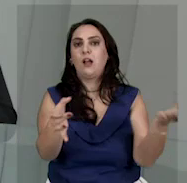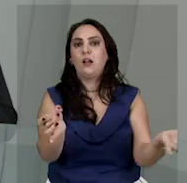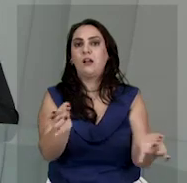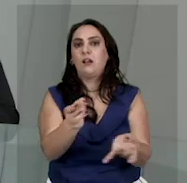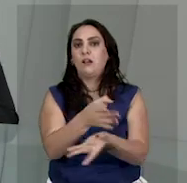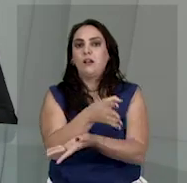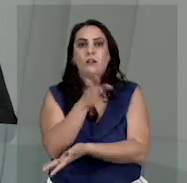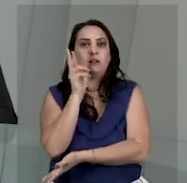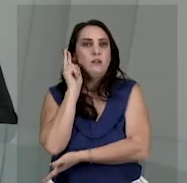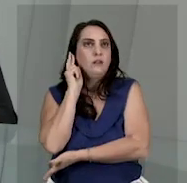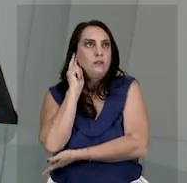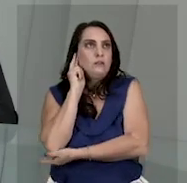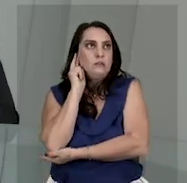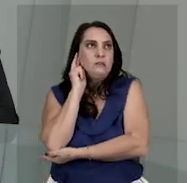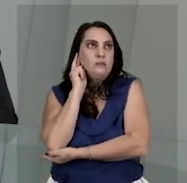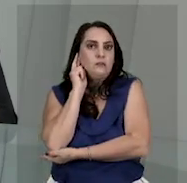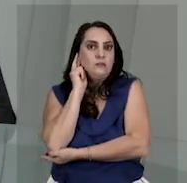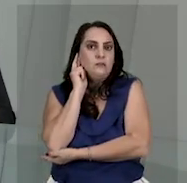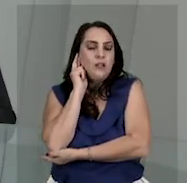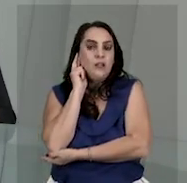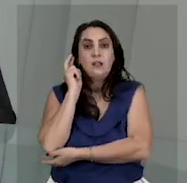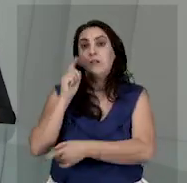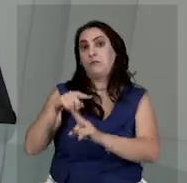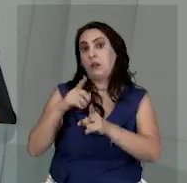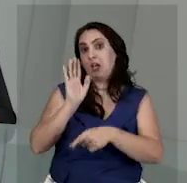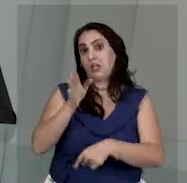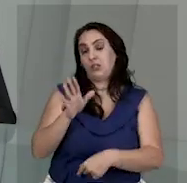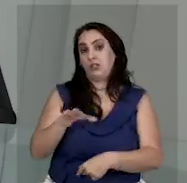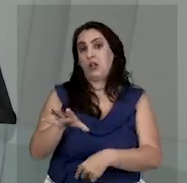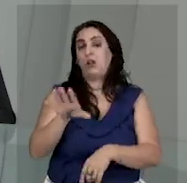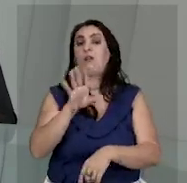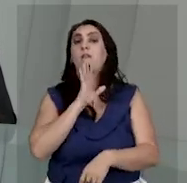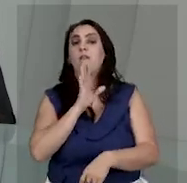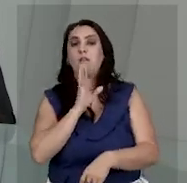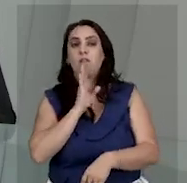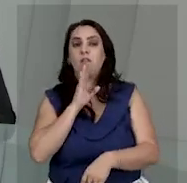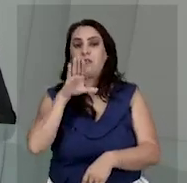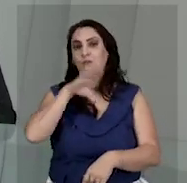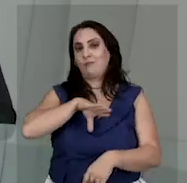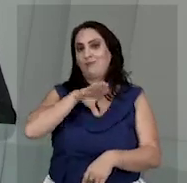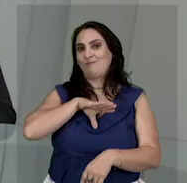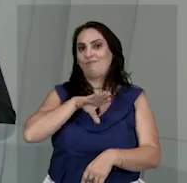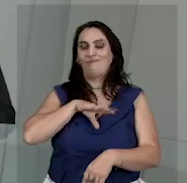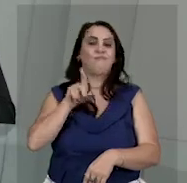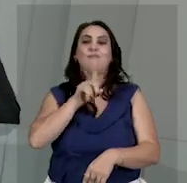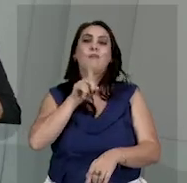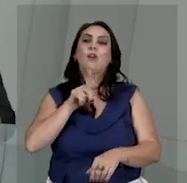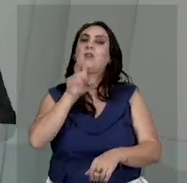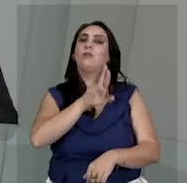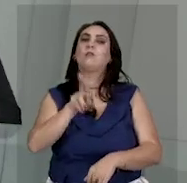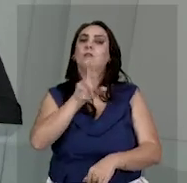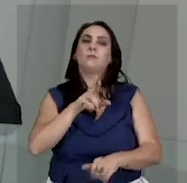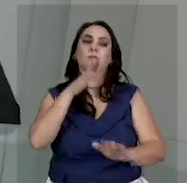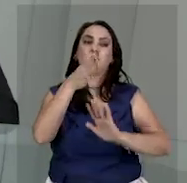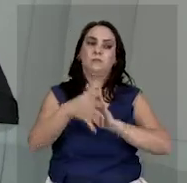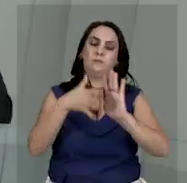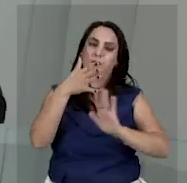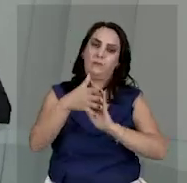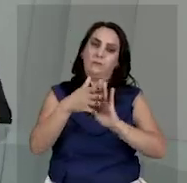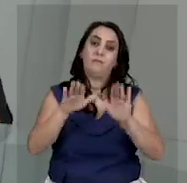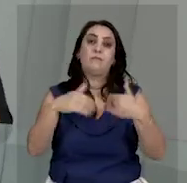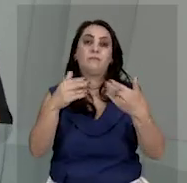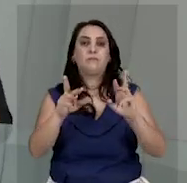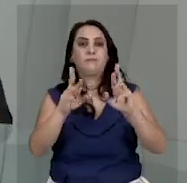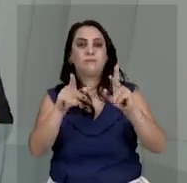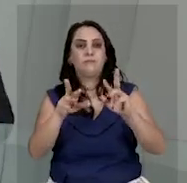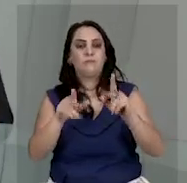língua portuguesa, em que eu falava, eu provavelmente não vou utilizar a língua de sinais. Então, o que de fato define e diferencia o surdo do